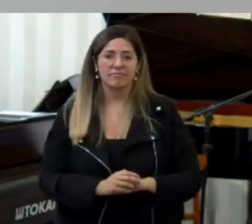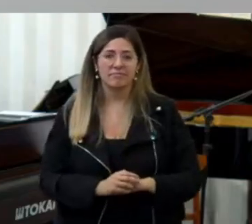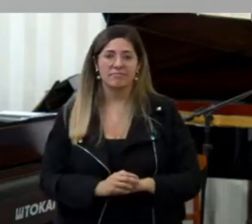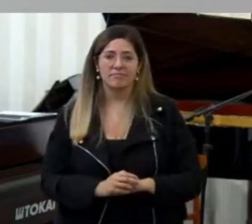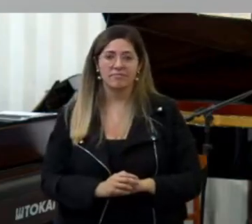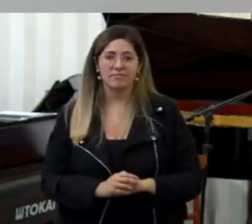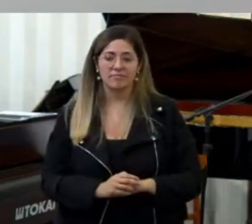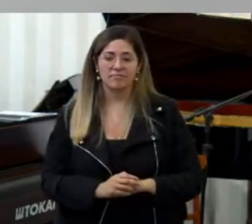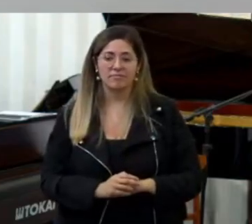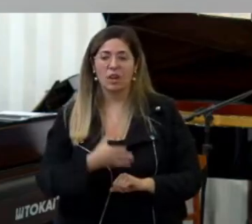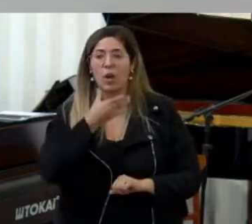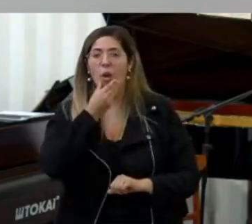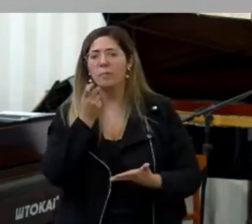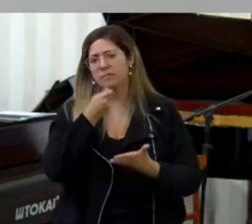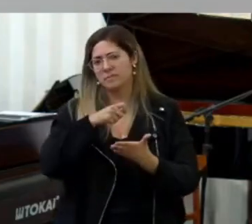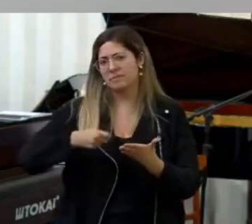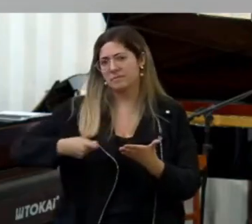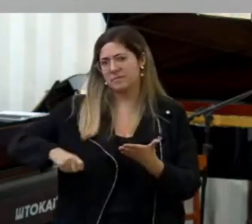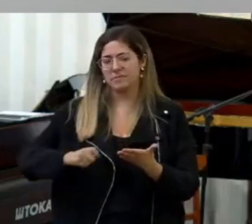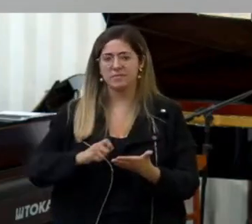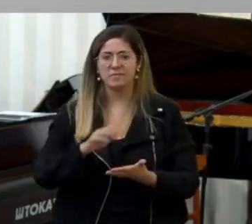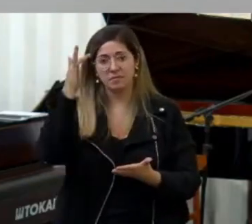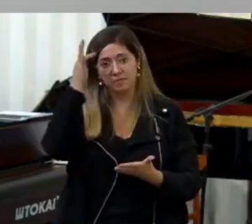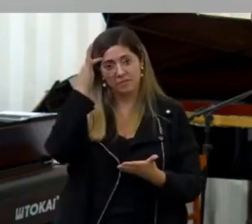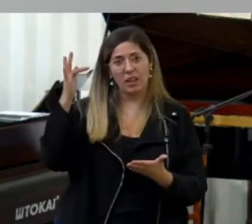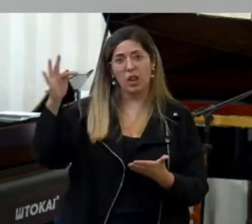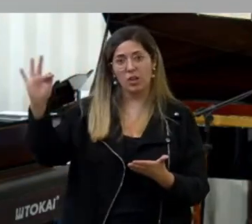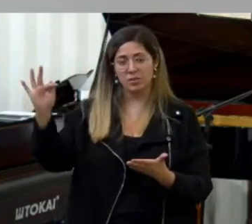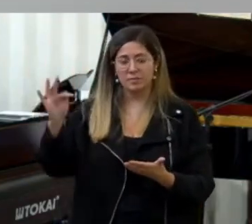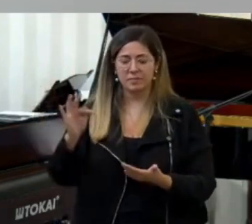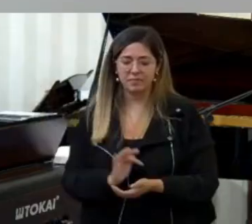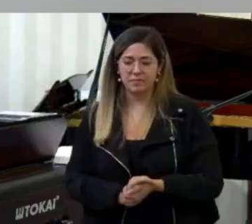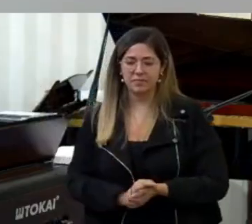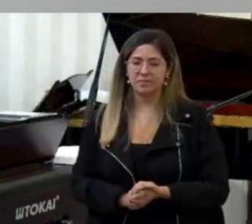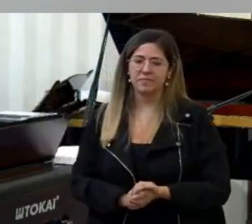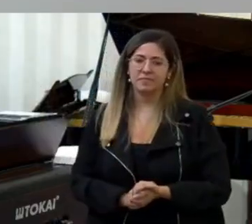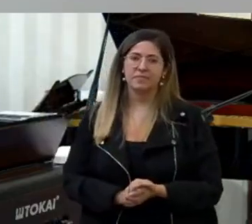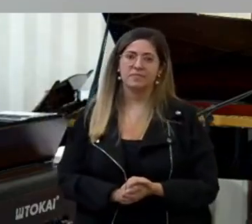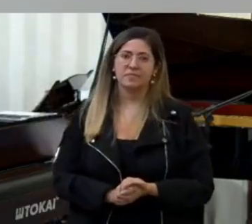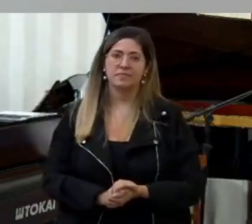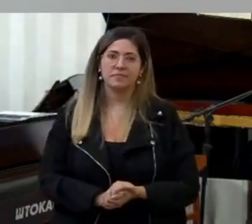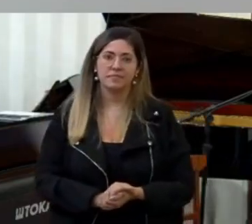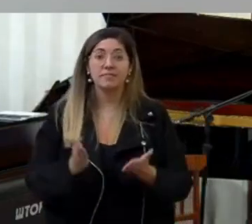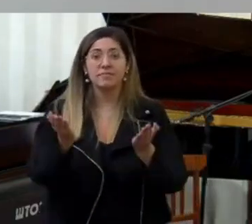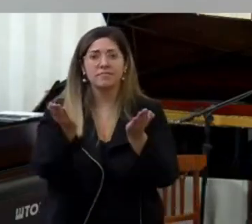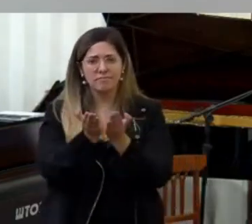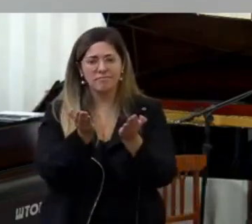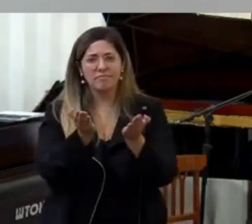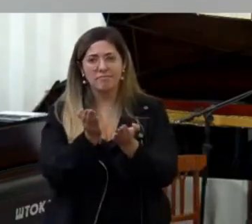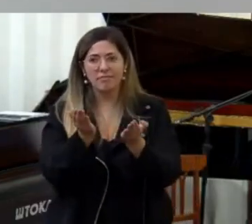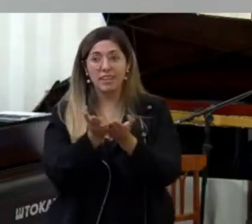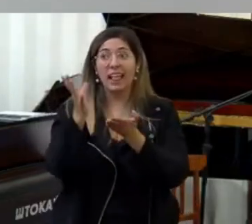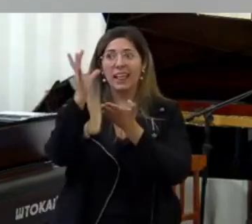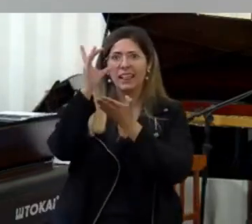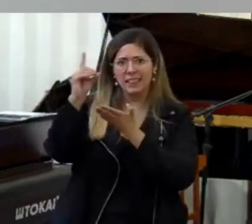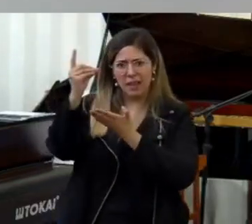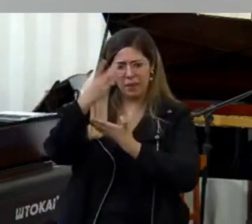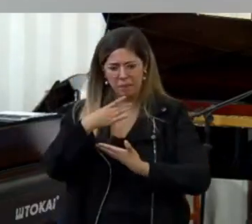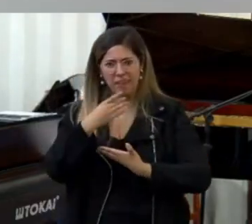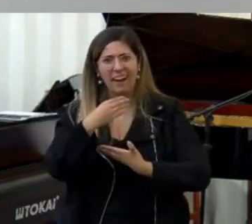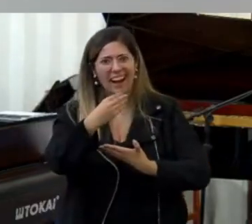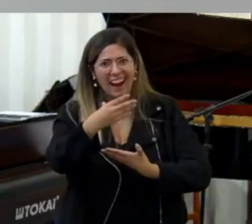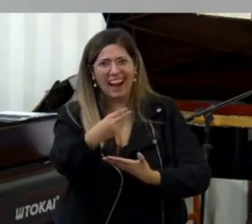Watson, num texto lindo, muito antigo, escreveu: o crente que tem Deus por sua